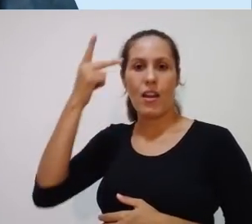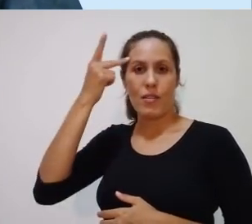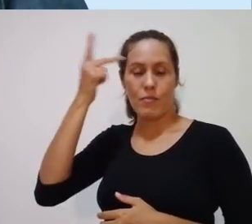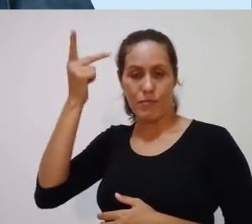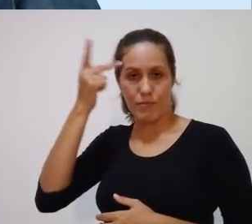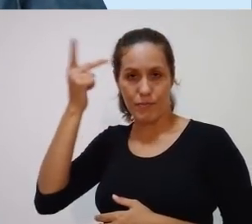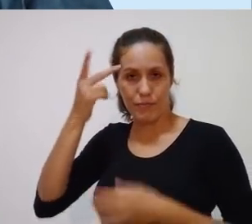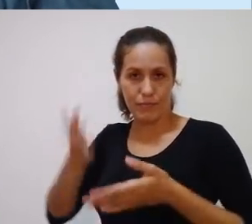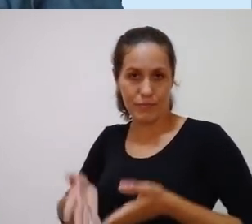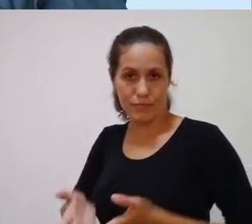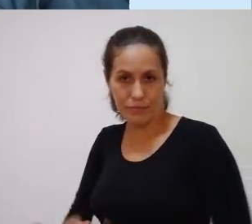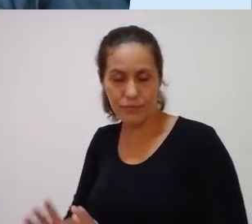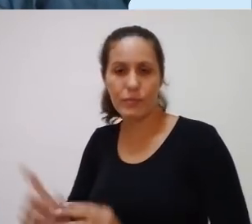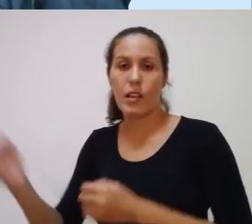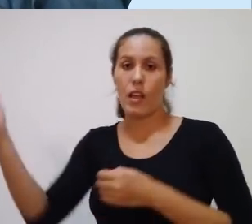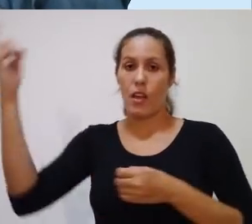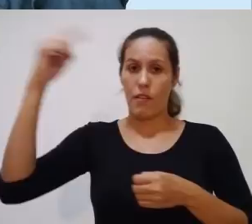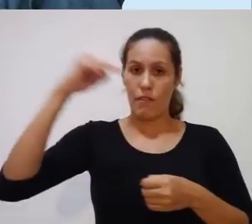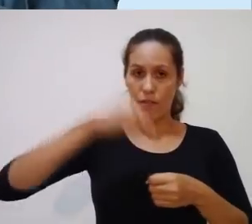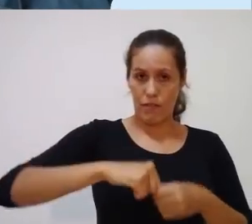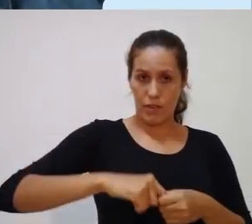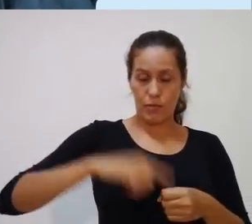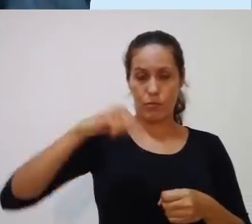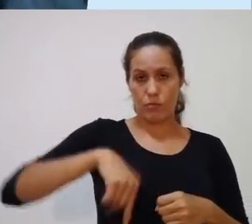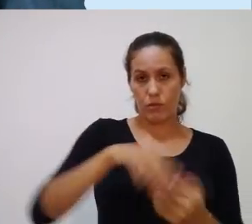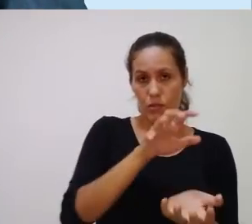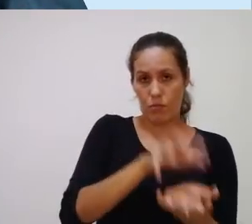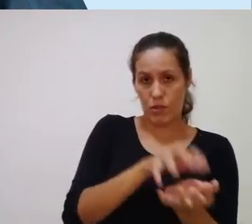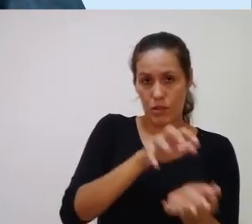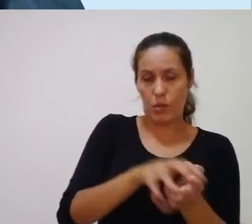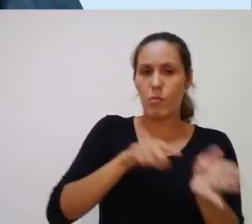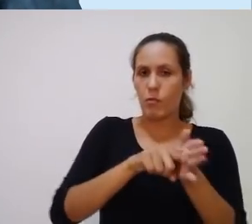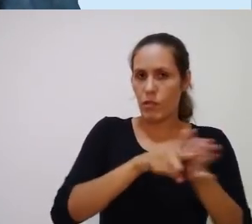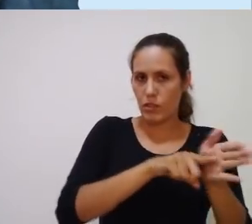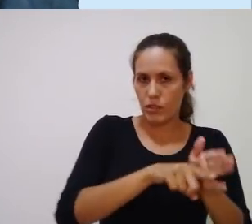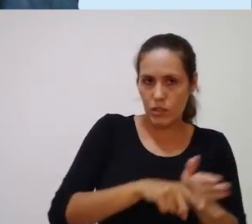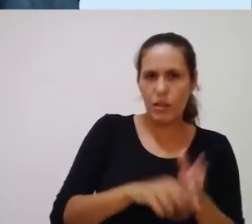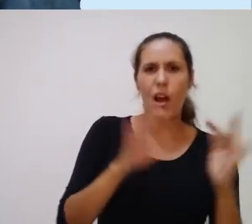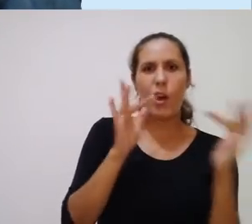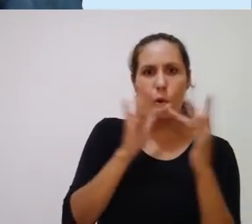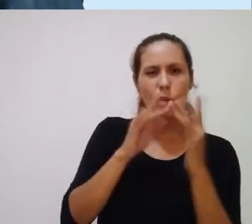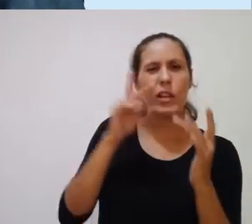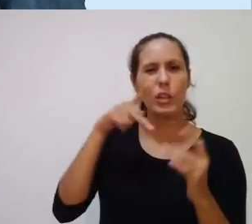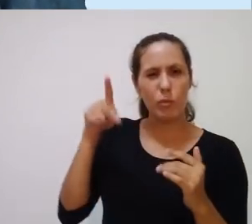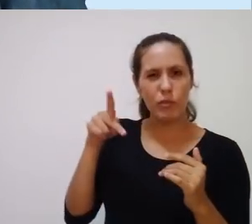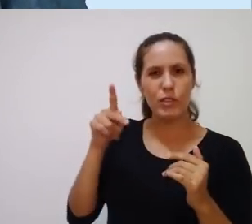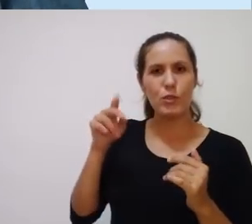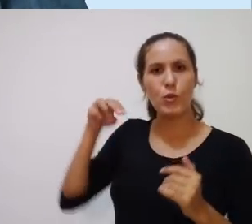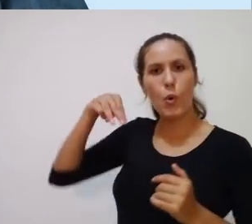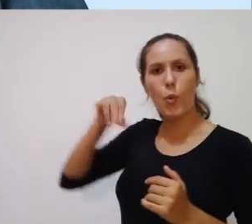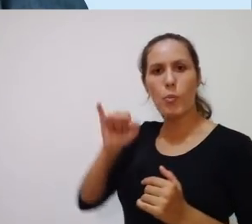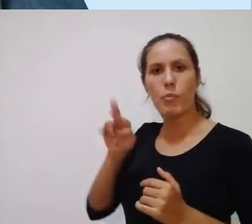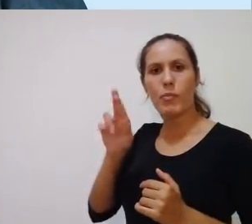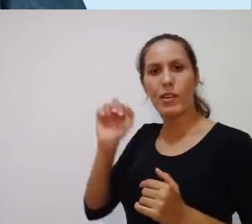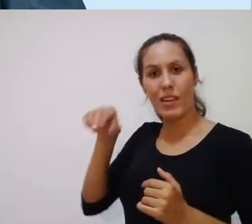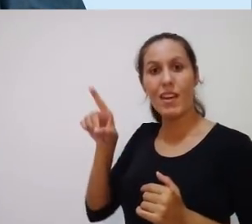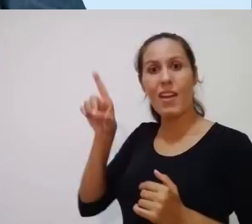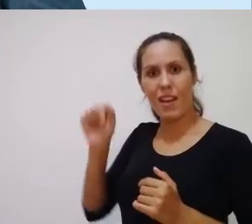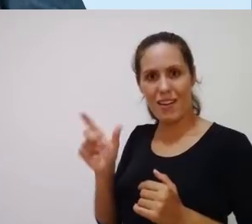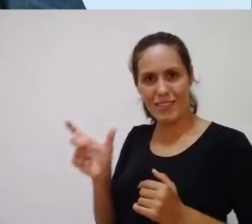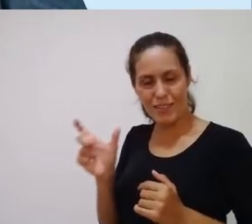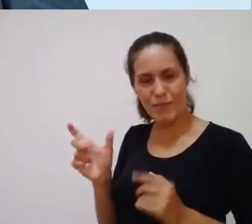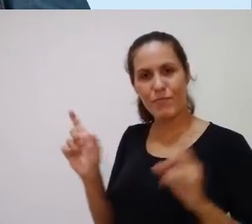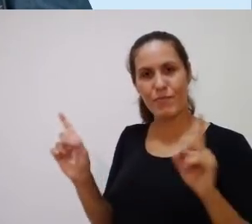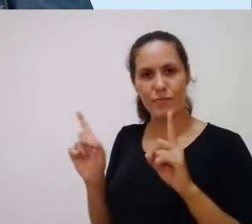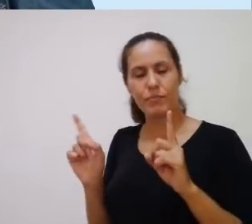japonês, sim, veio a Pernambuco fazer a sua pesquisa, interagiu com aquele professor que eu falei com vocês, professor Miranda, que consegue